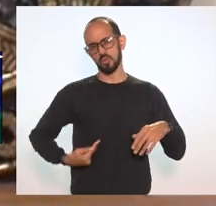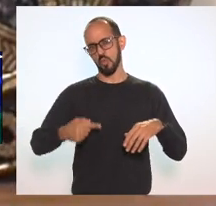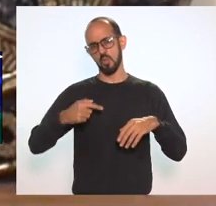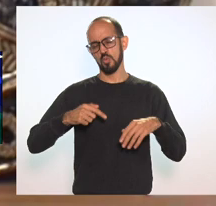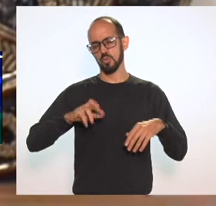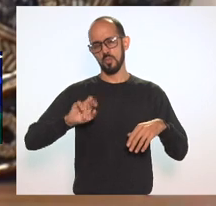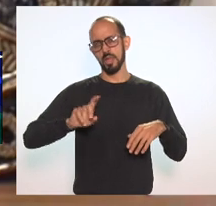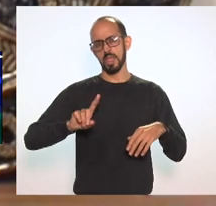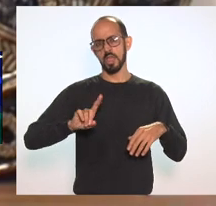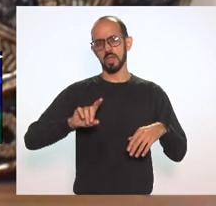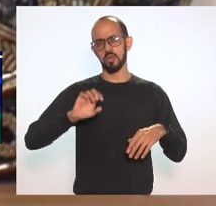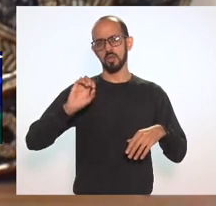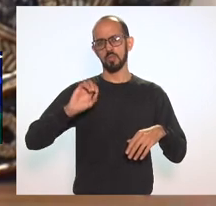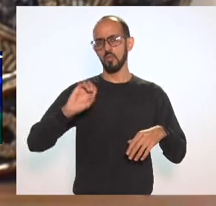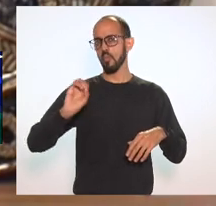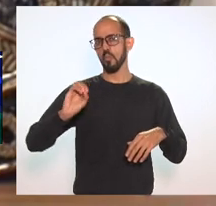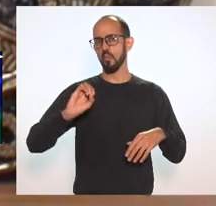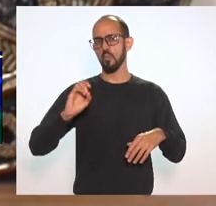Nós